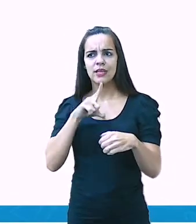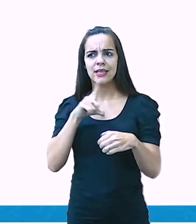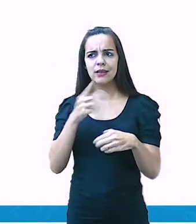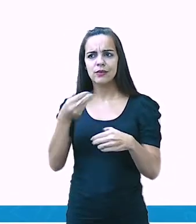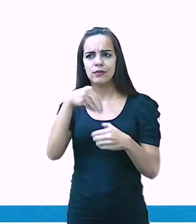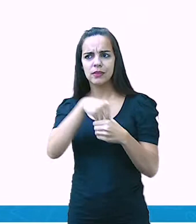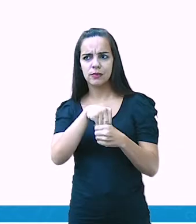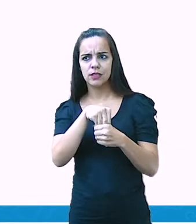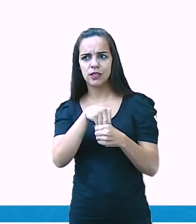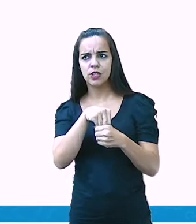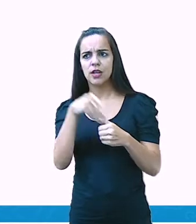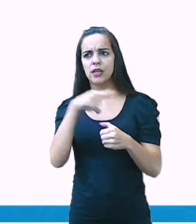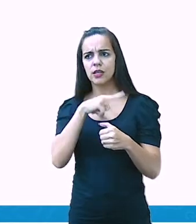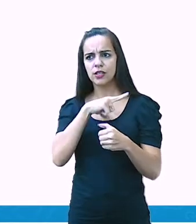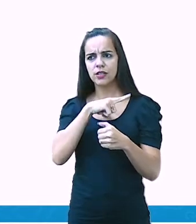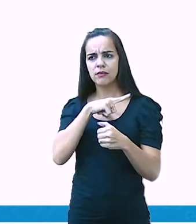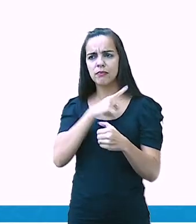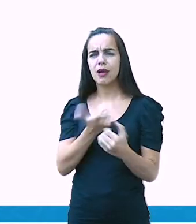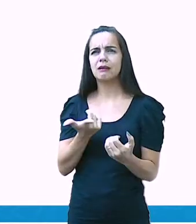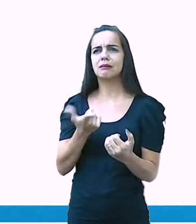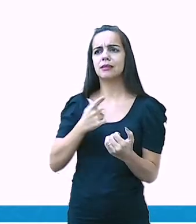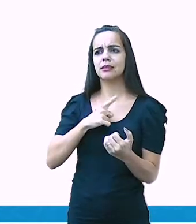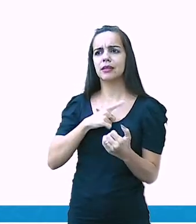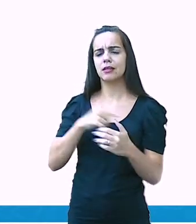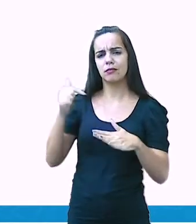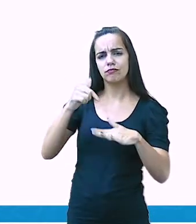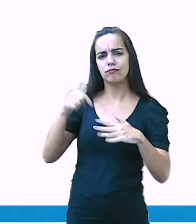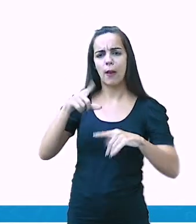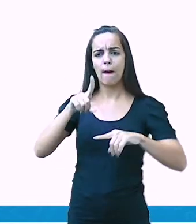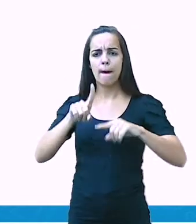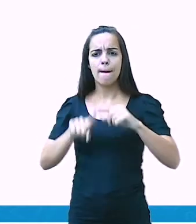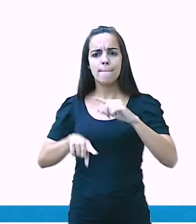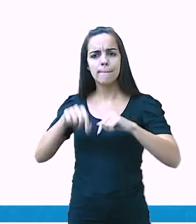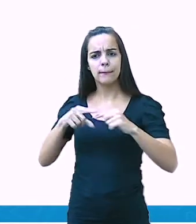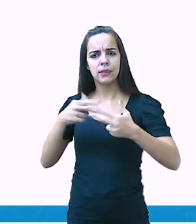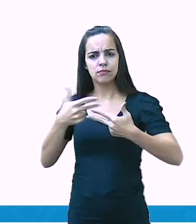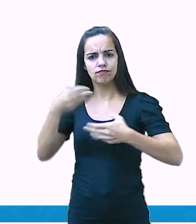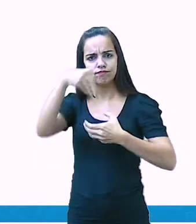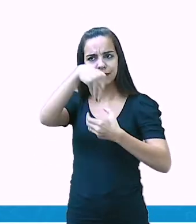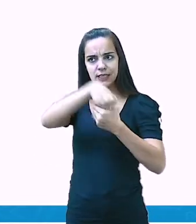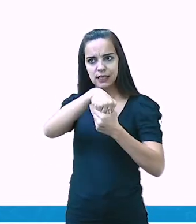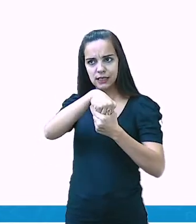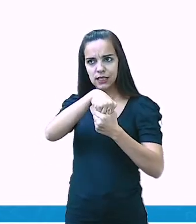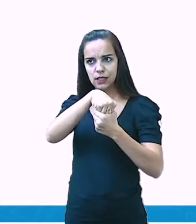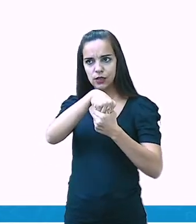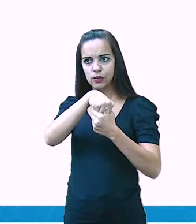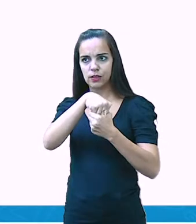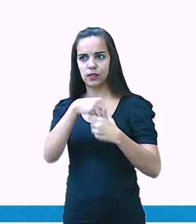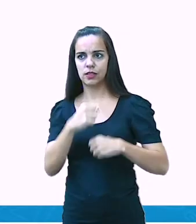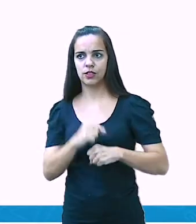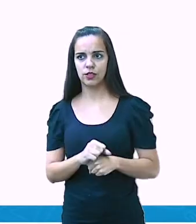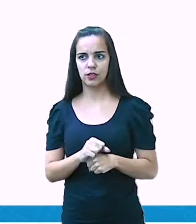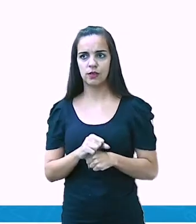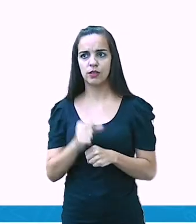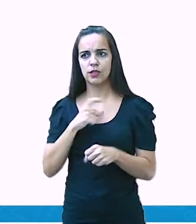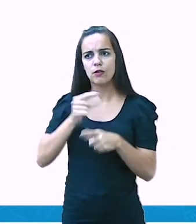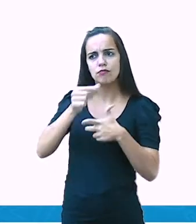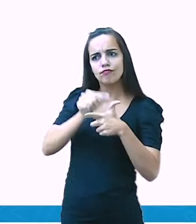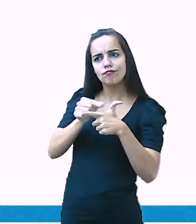constitui todo e qualquer tipo de matéria. O átomo, ele tem uma